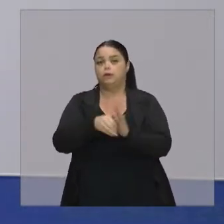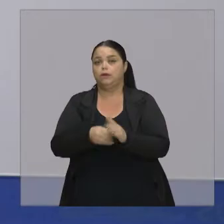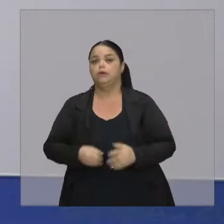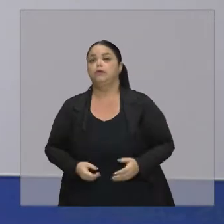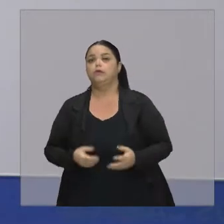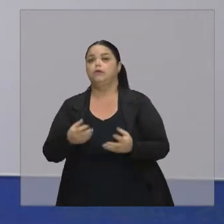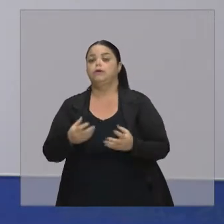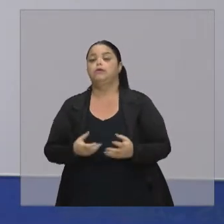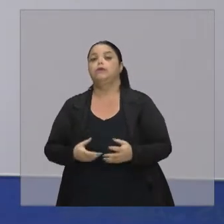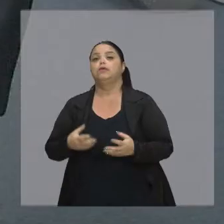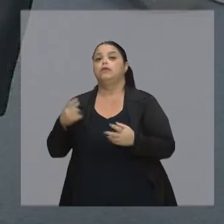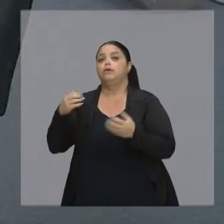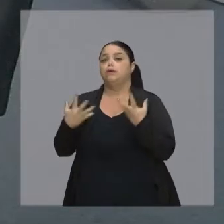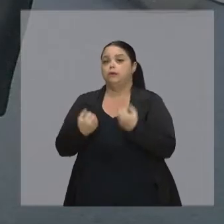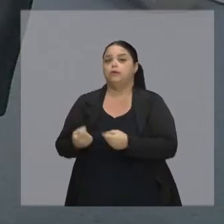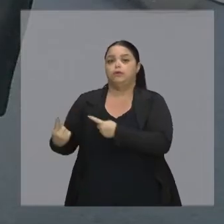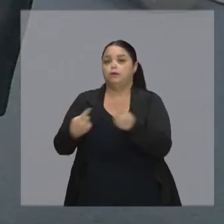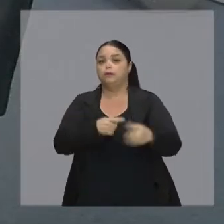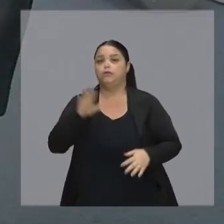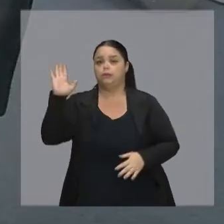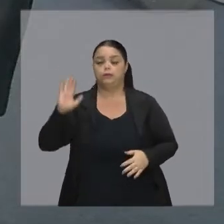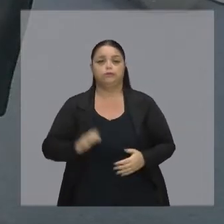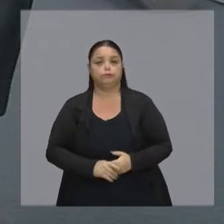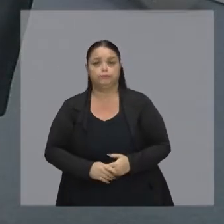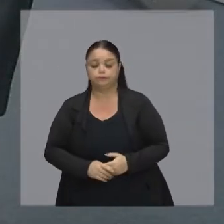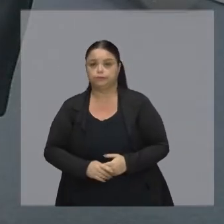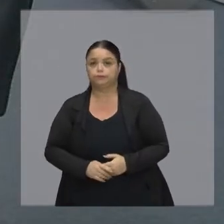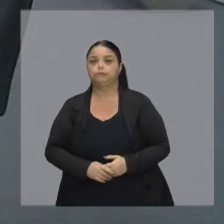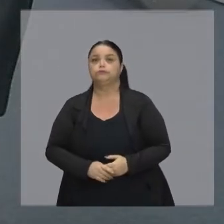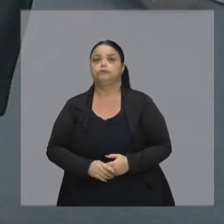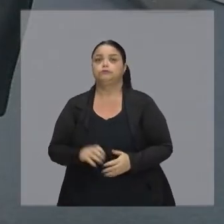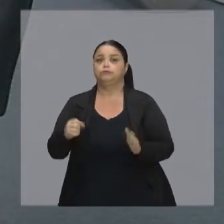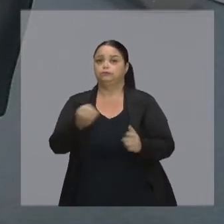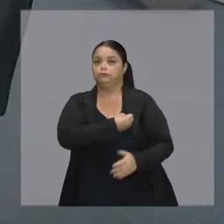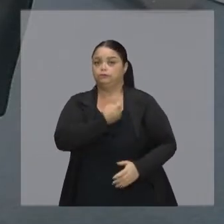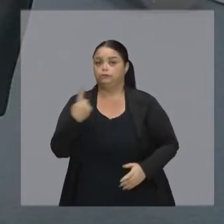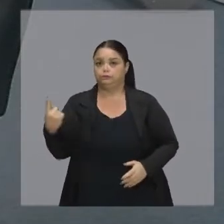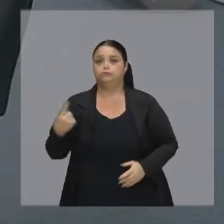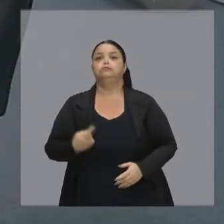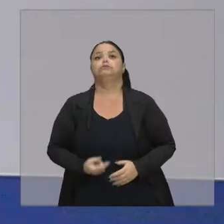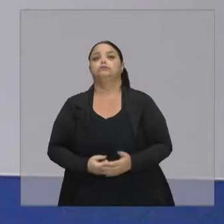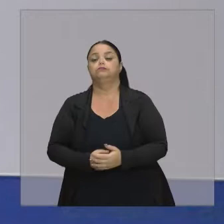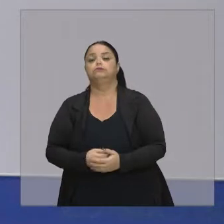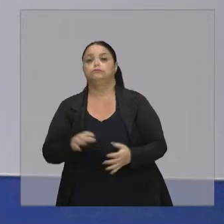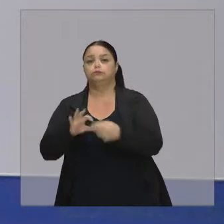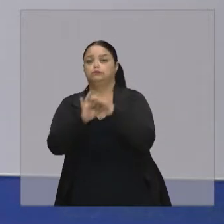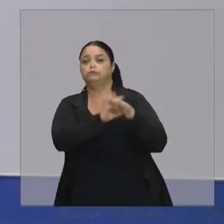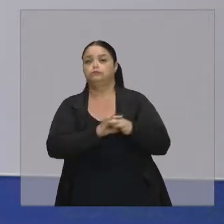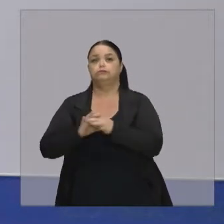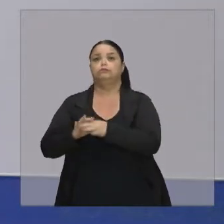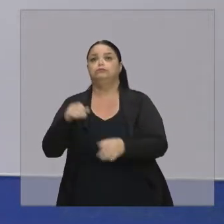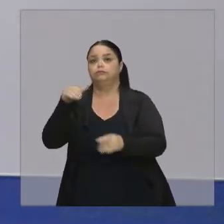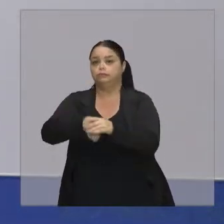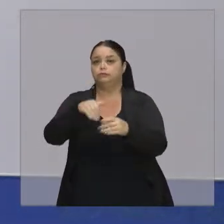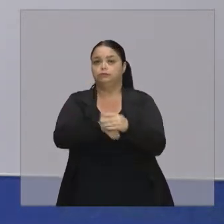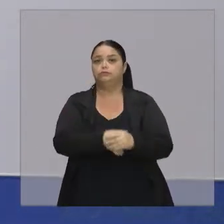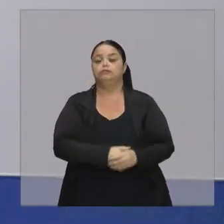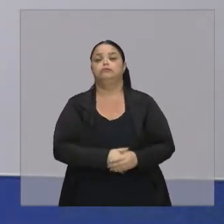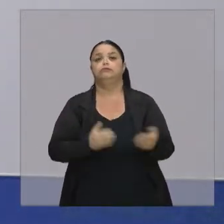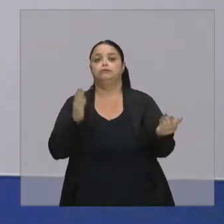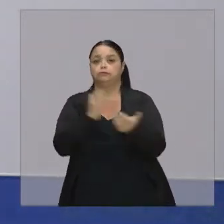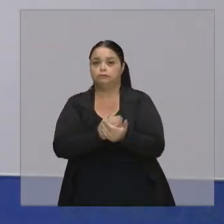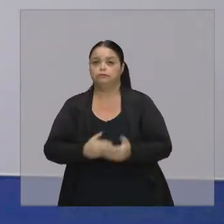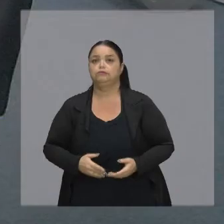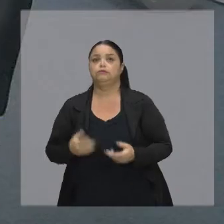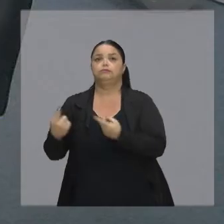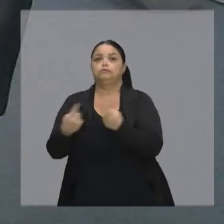favoráveis, permaneçam em comissão. Os contrários se manifestem. Sem manifestações. Emenda número 1, aprovado por unanimidade. Em votação, o processo. Vereadores favoráveis, permaneçam em